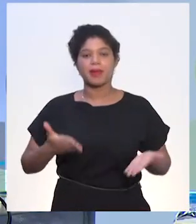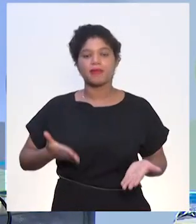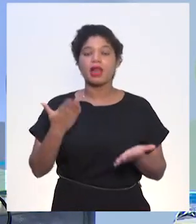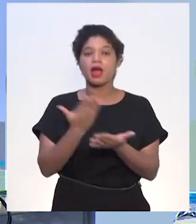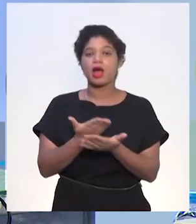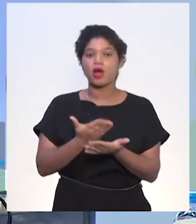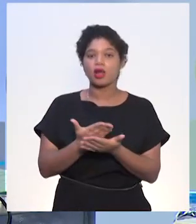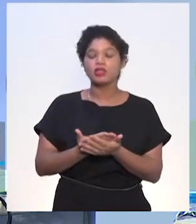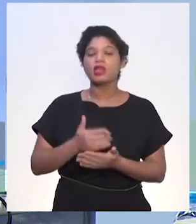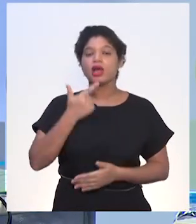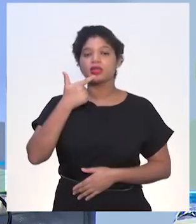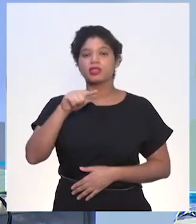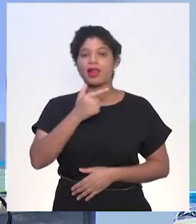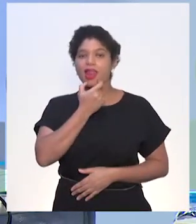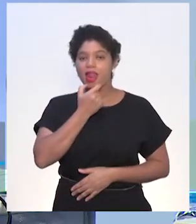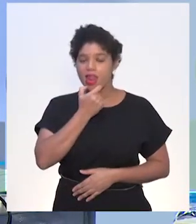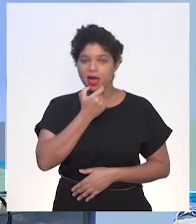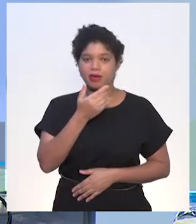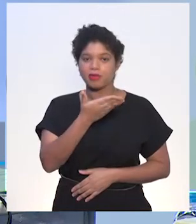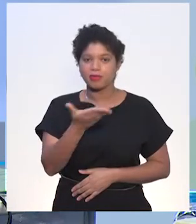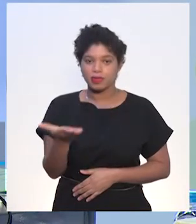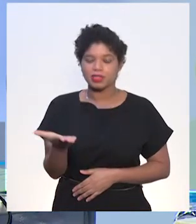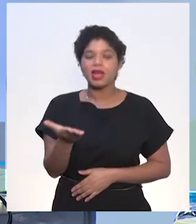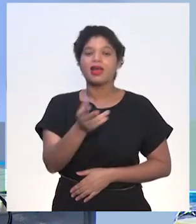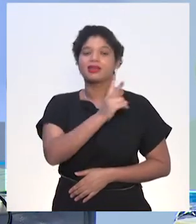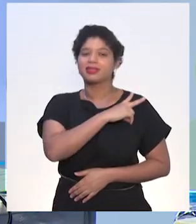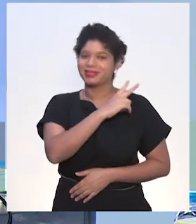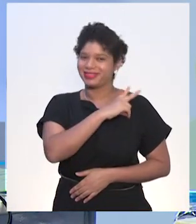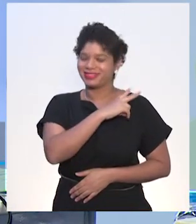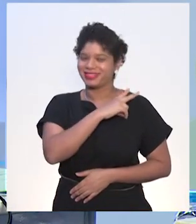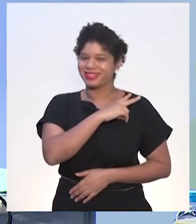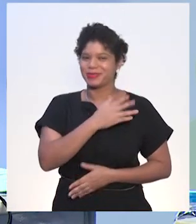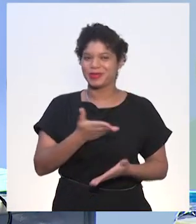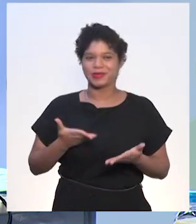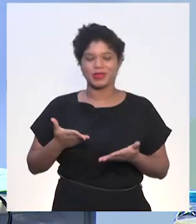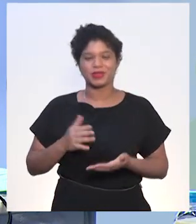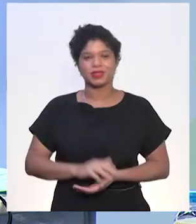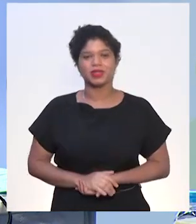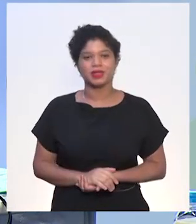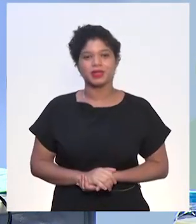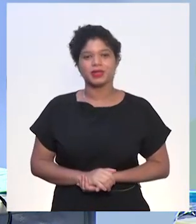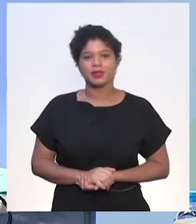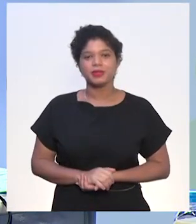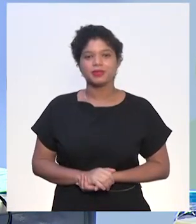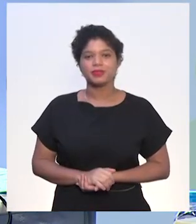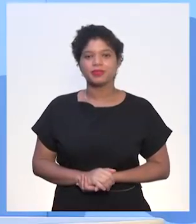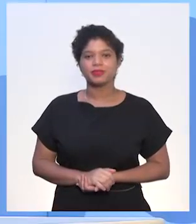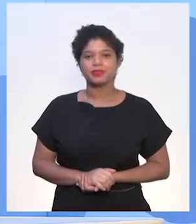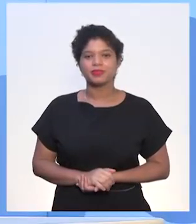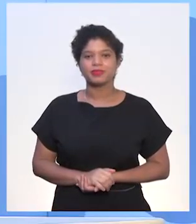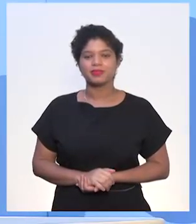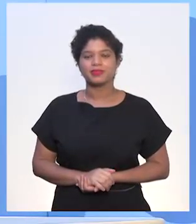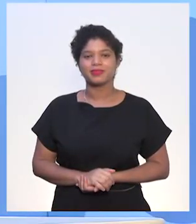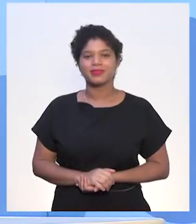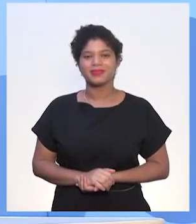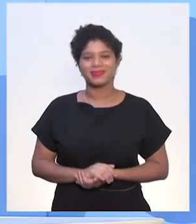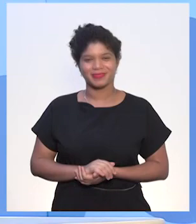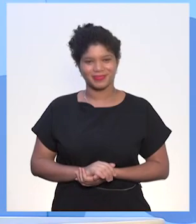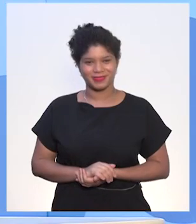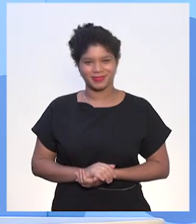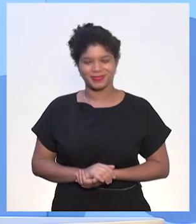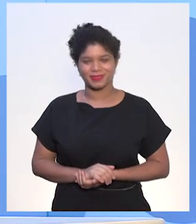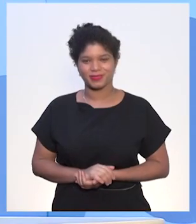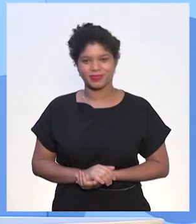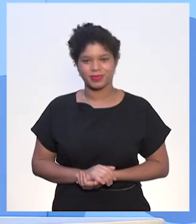mais uma aula de inglês, alunos da segunda série do ensino médio. With me today, Ed. Hello,